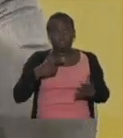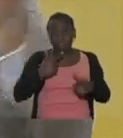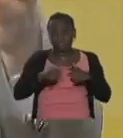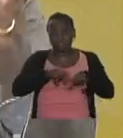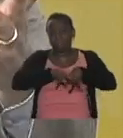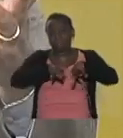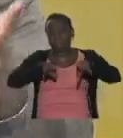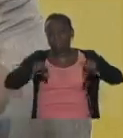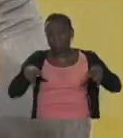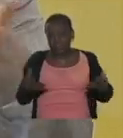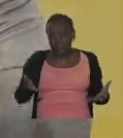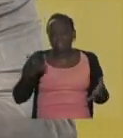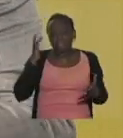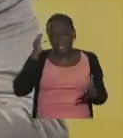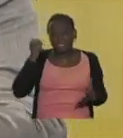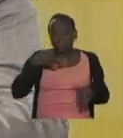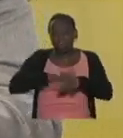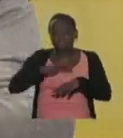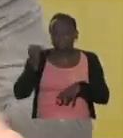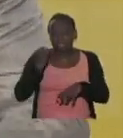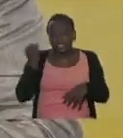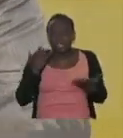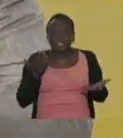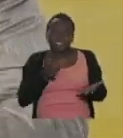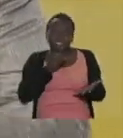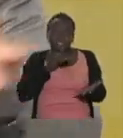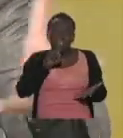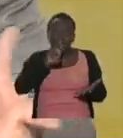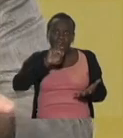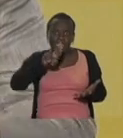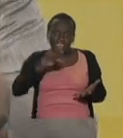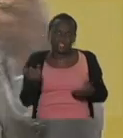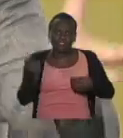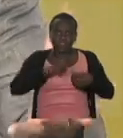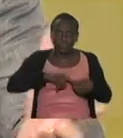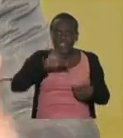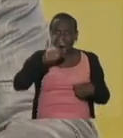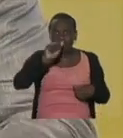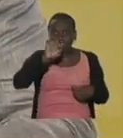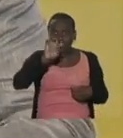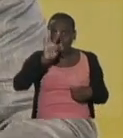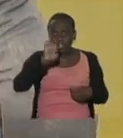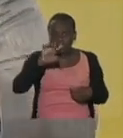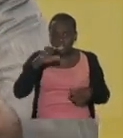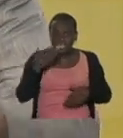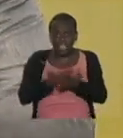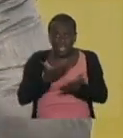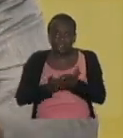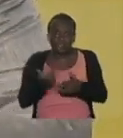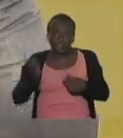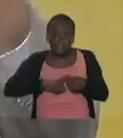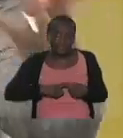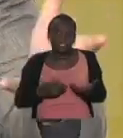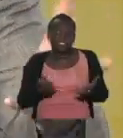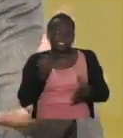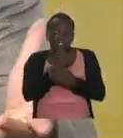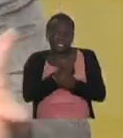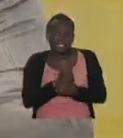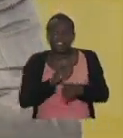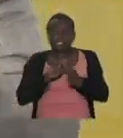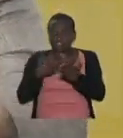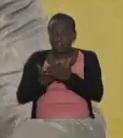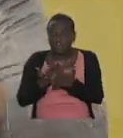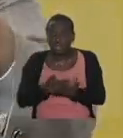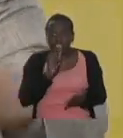300.000 problemas acho Acredito até que mais importante botar o herg para funcionar ftec para funcionar é muito mais importante porque D